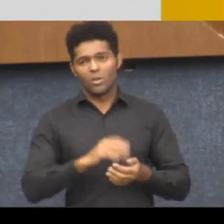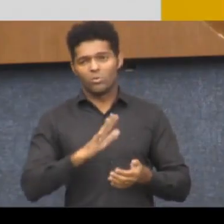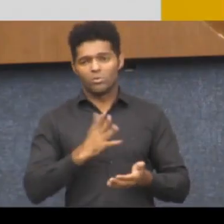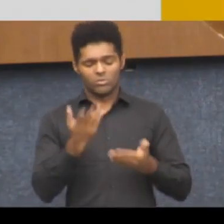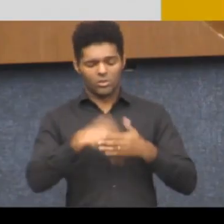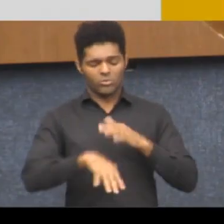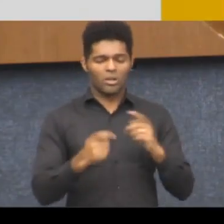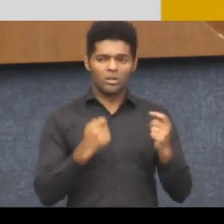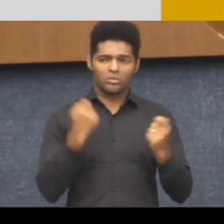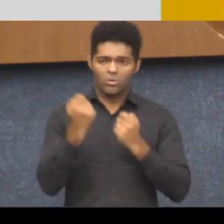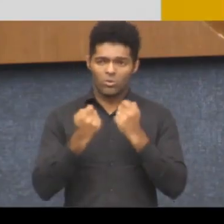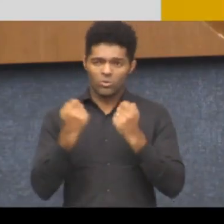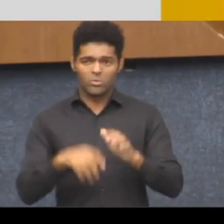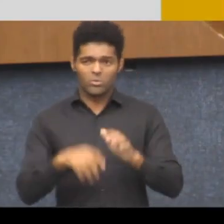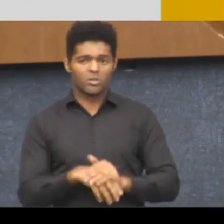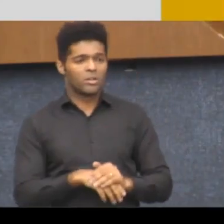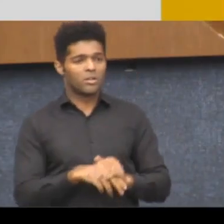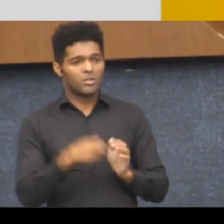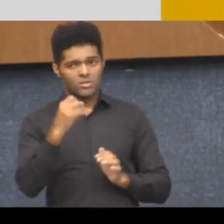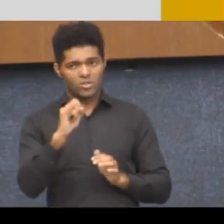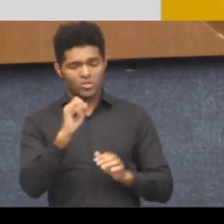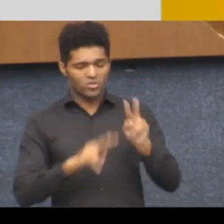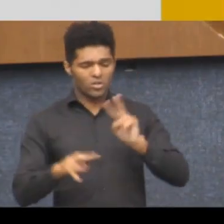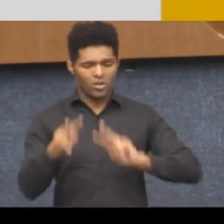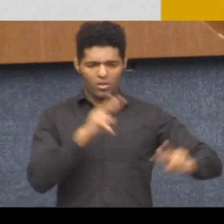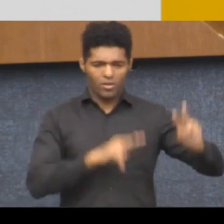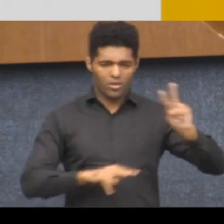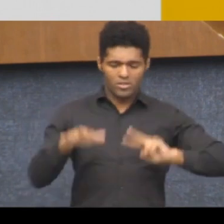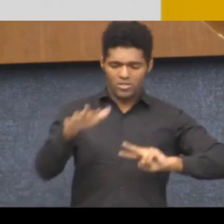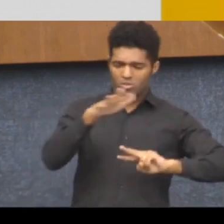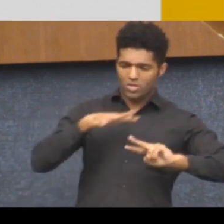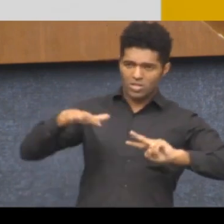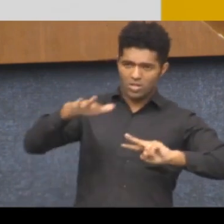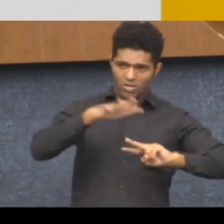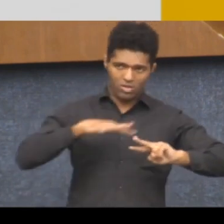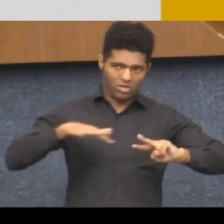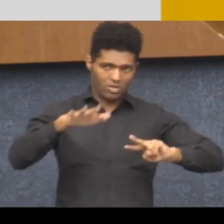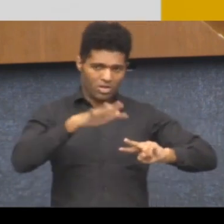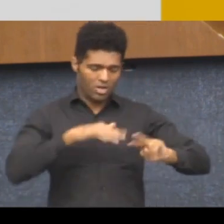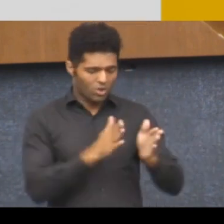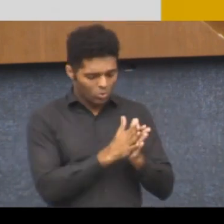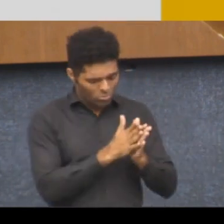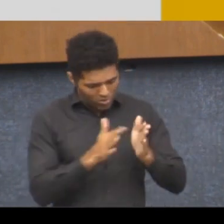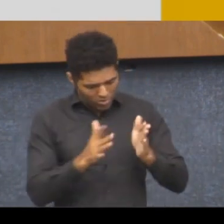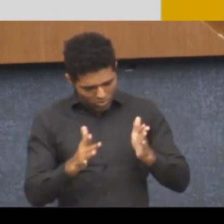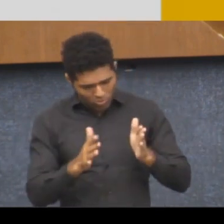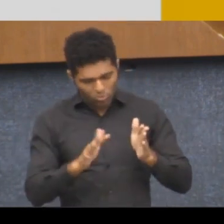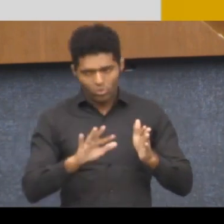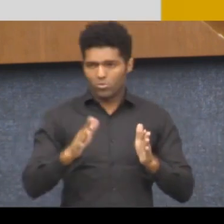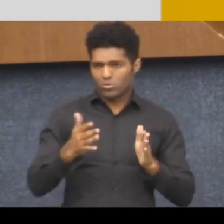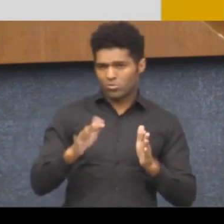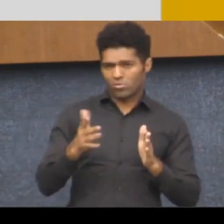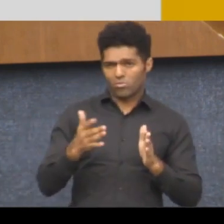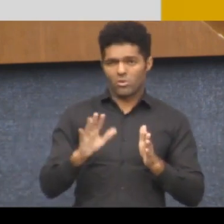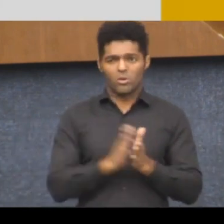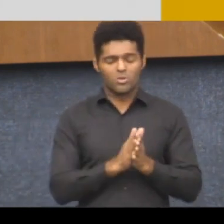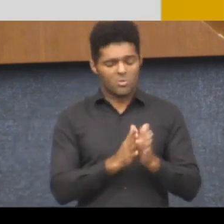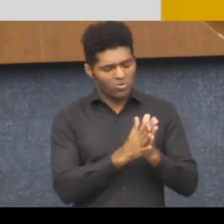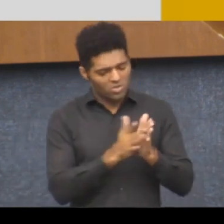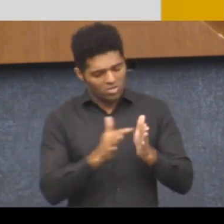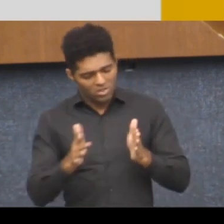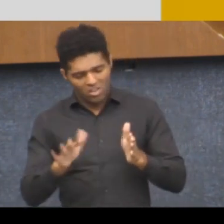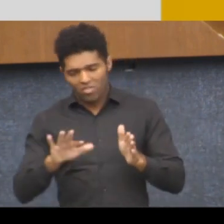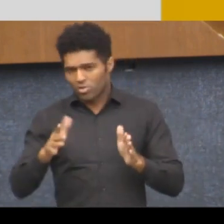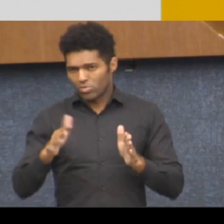cenário de economia, se a gente fizesse um cenário de economia médio ou um cenário pessimista ou otimista, pegando intervalos